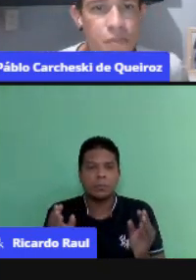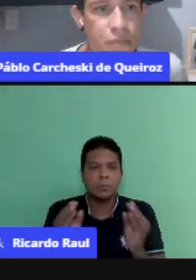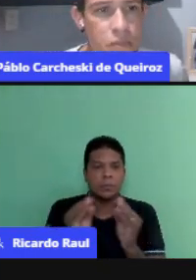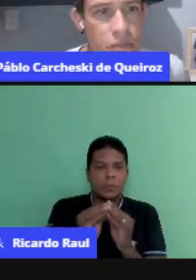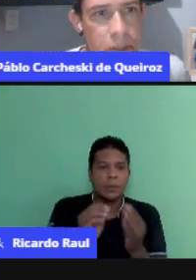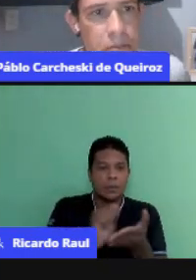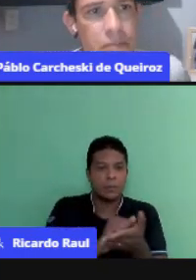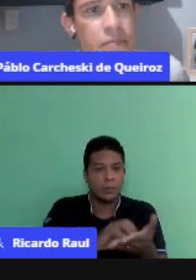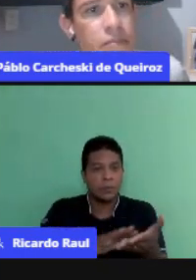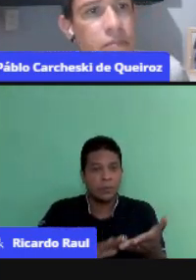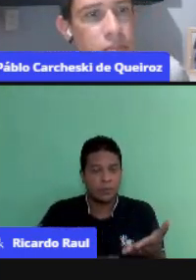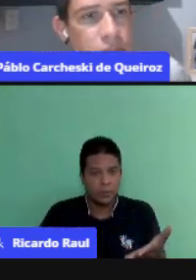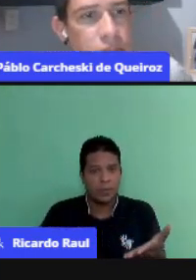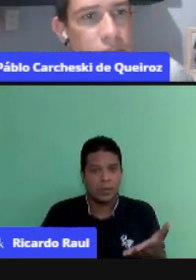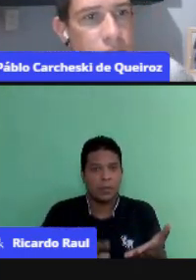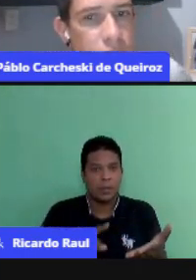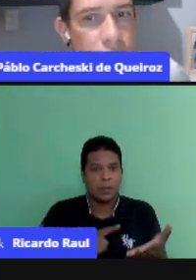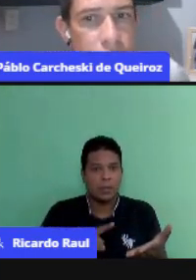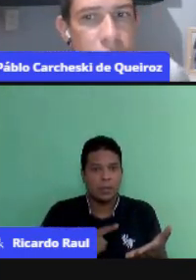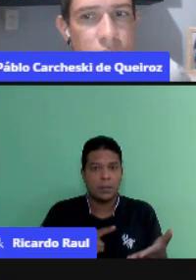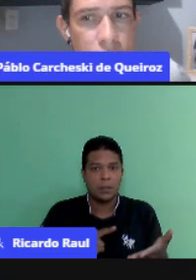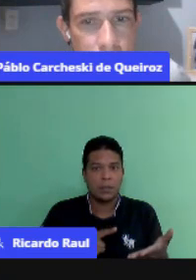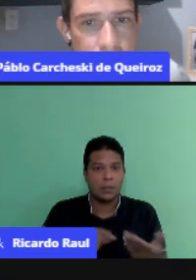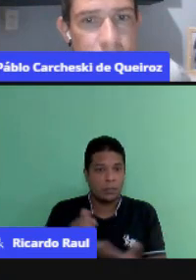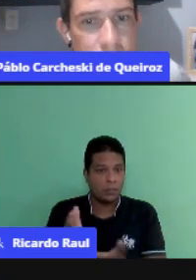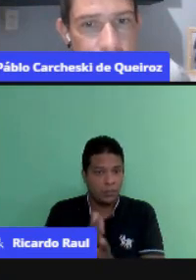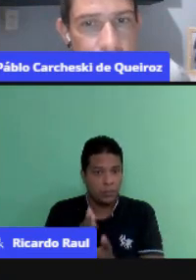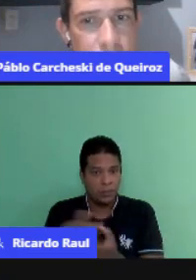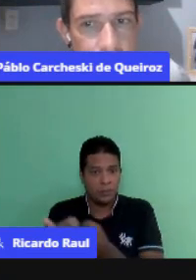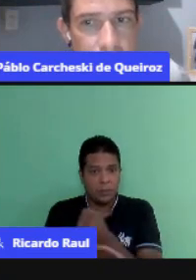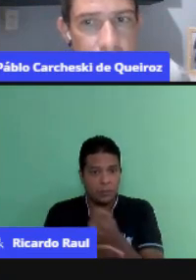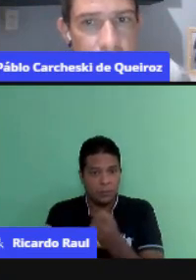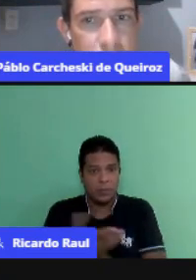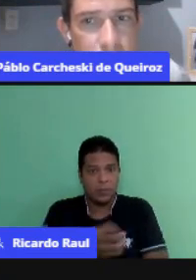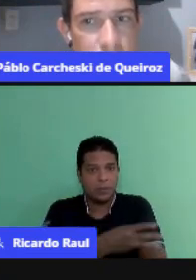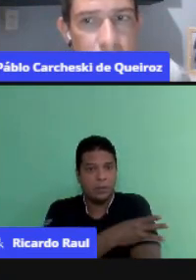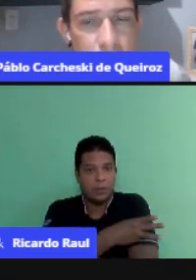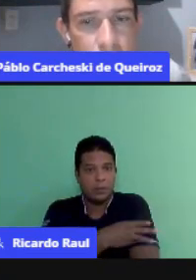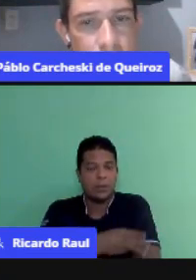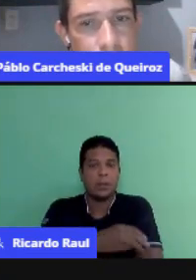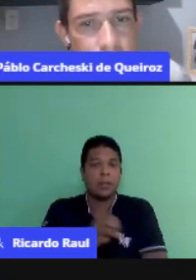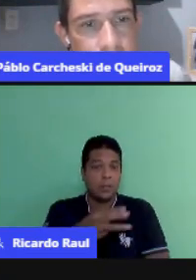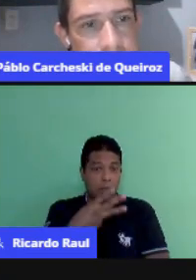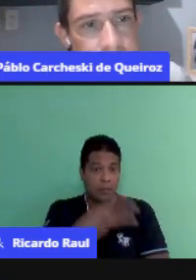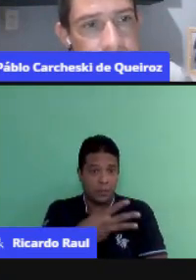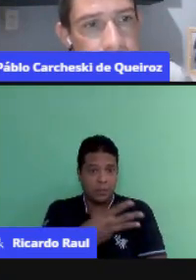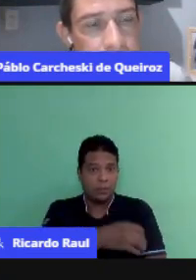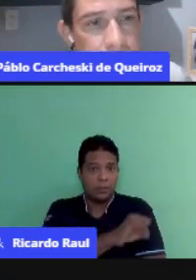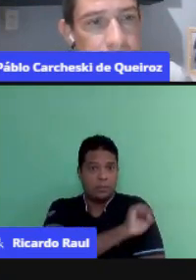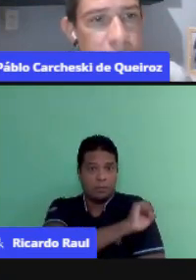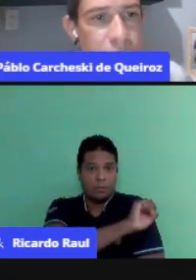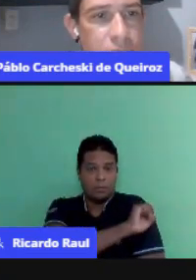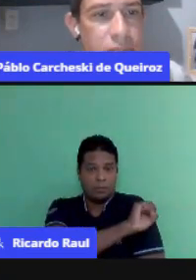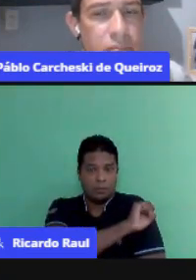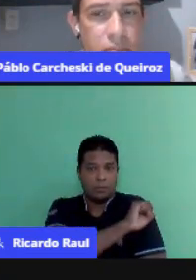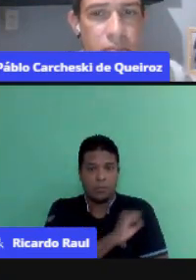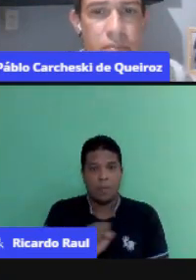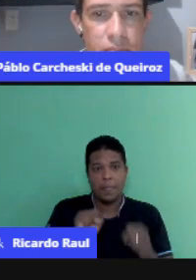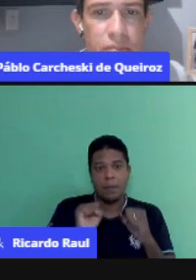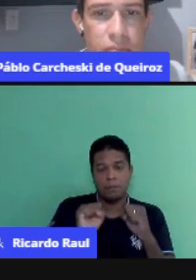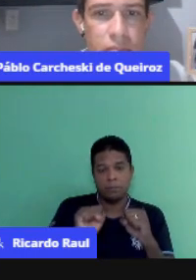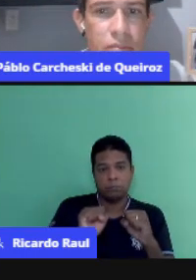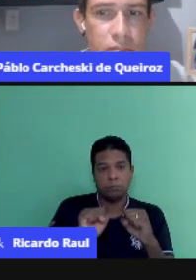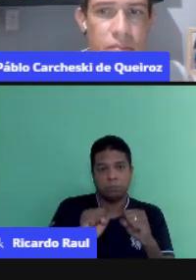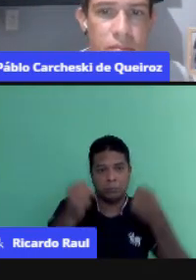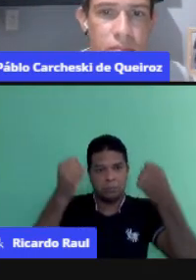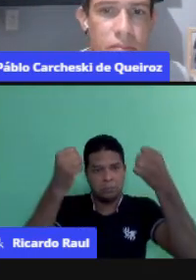atividade. Inclusive, nós temos uma atividade que está presente no caderno base 3 do 8º ano, que nos permite, então, explanar um pouco mais sobre isso